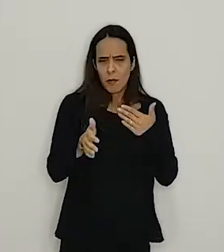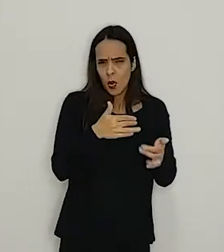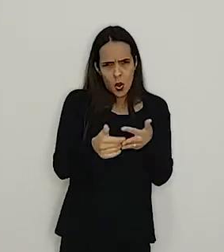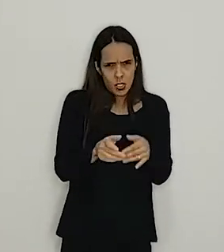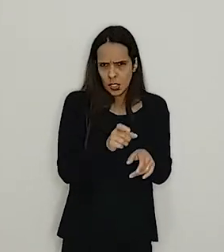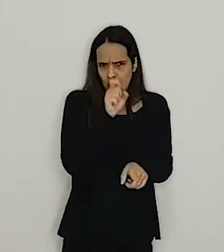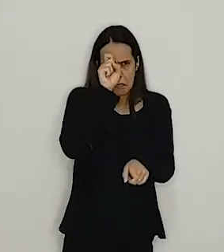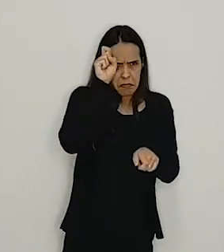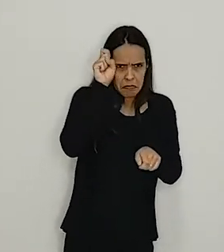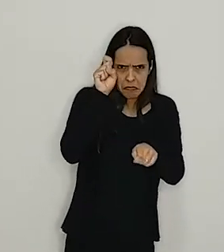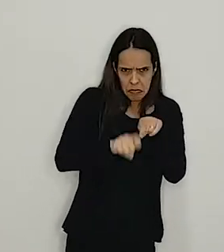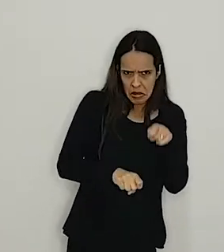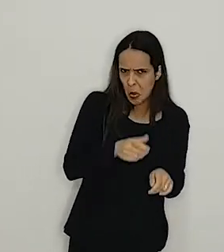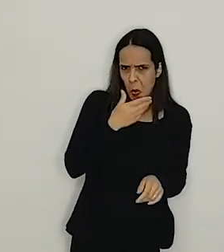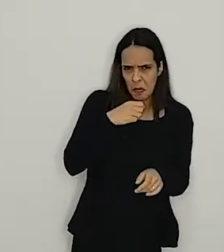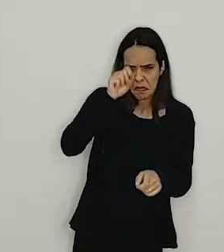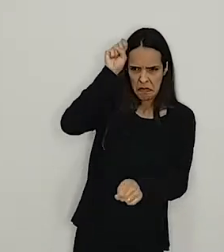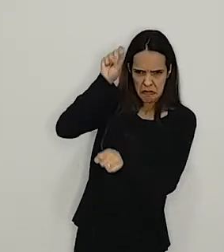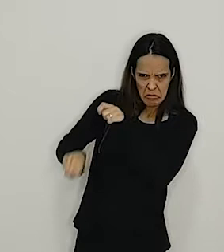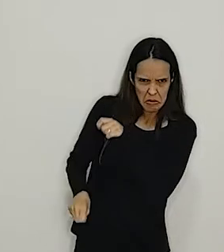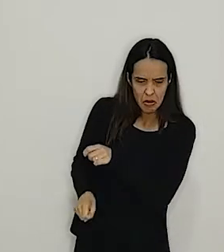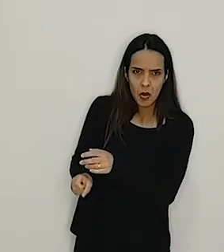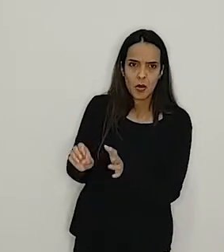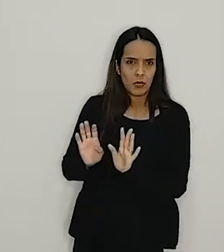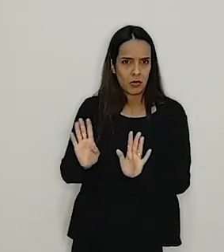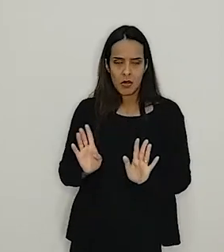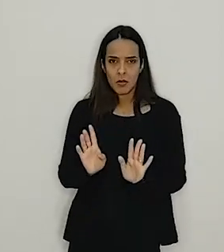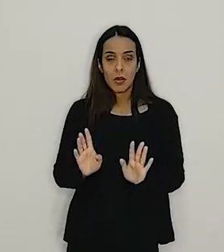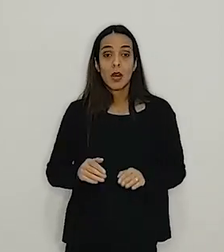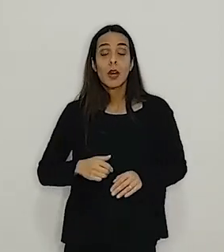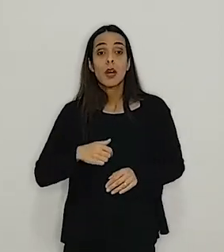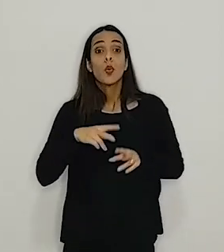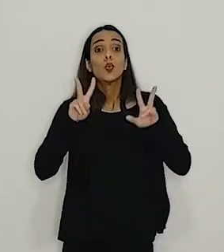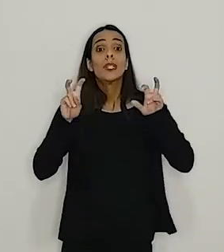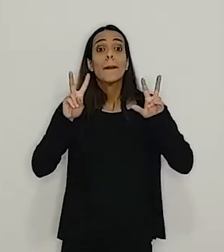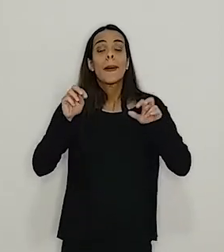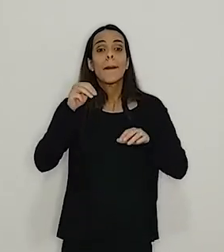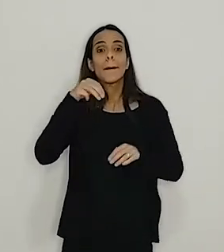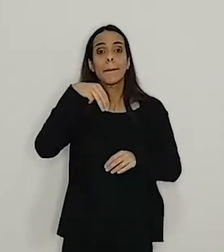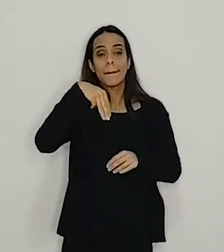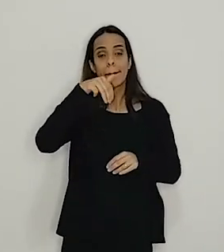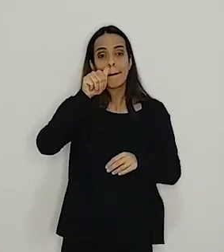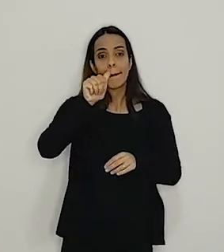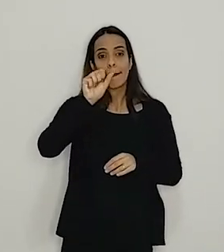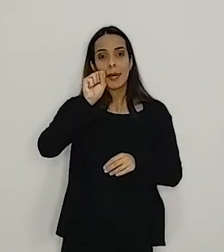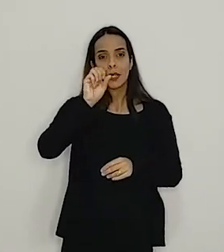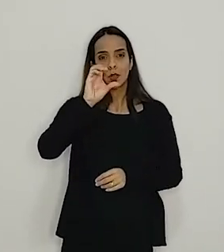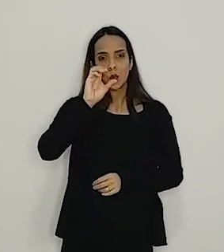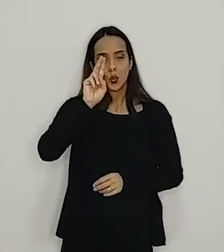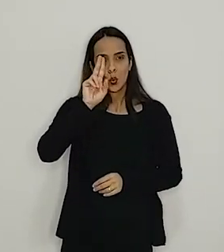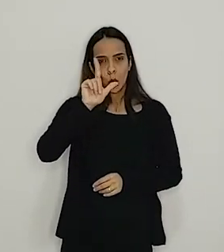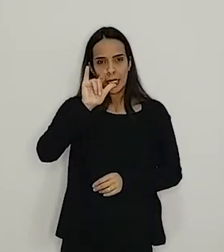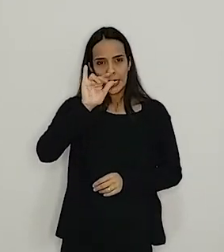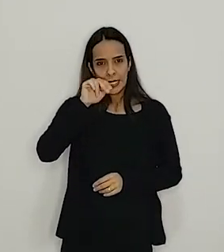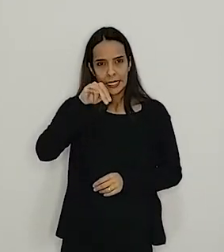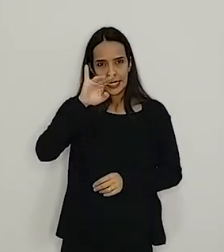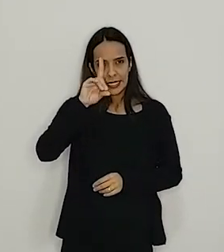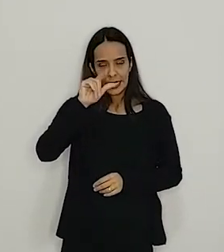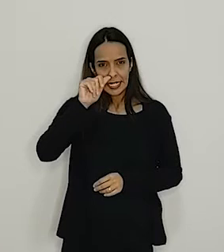necessidade de se falar sobre masculinidade. Por quê? Nós, homens,